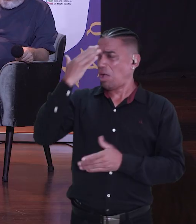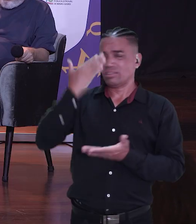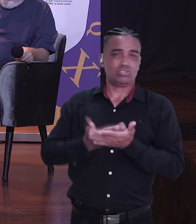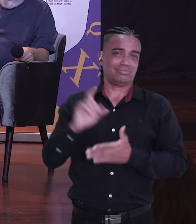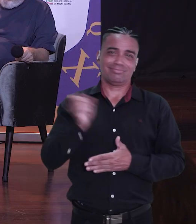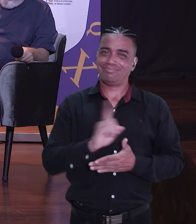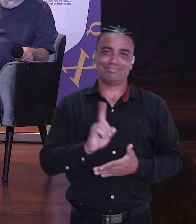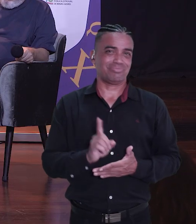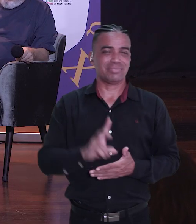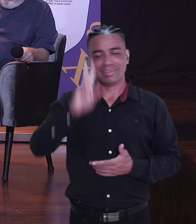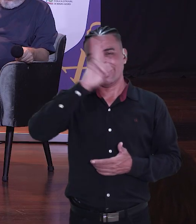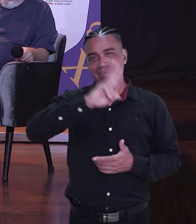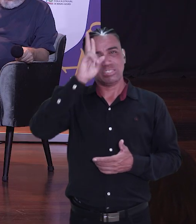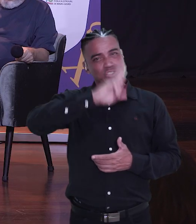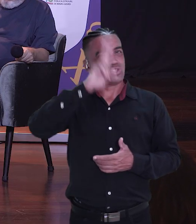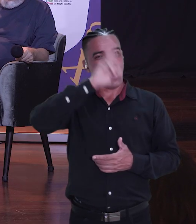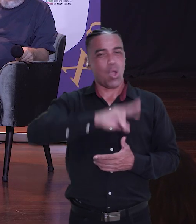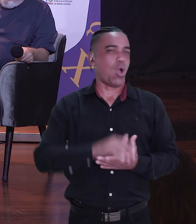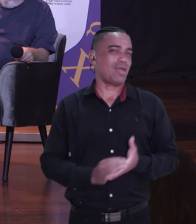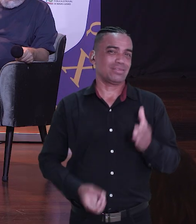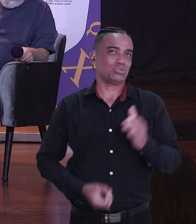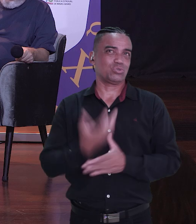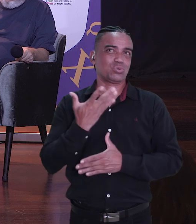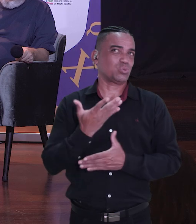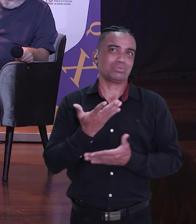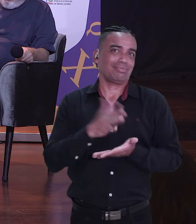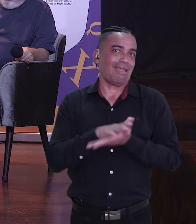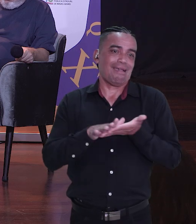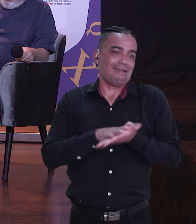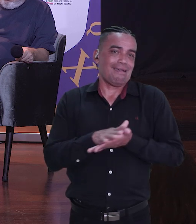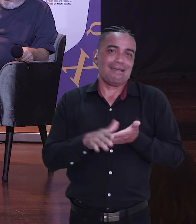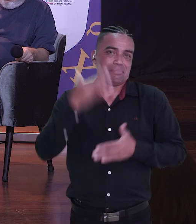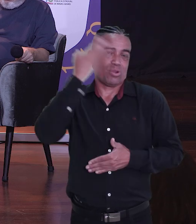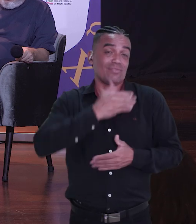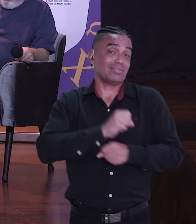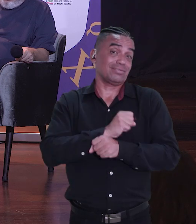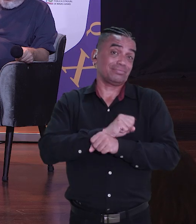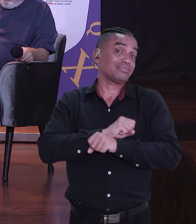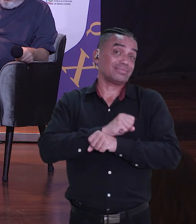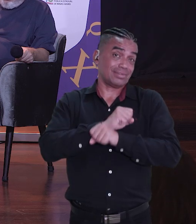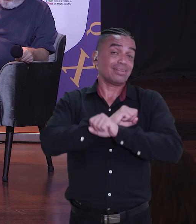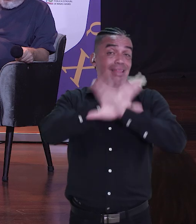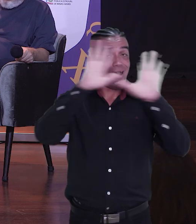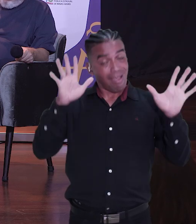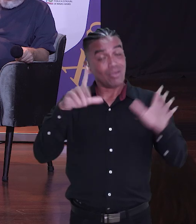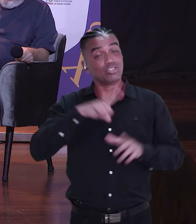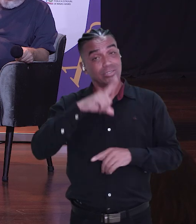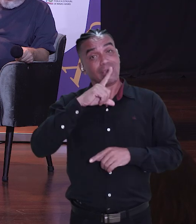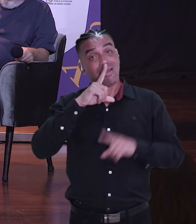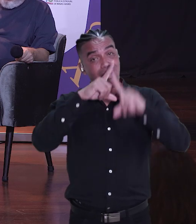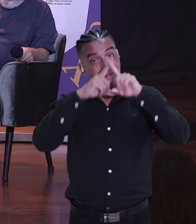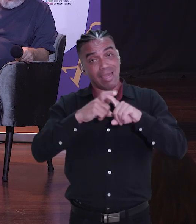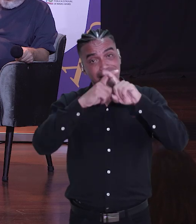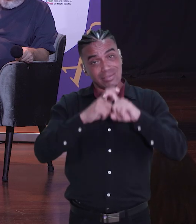acredito não. Acho que é uma daquelas histórias, né, que nascem, sabe, do nada, na verdade. É claro que estava cheio de nazistas por aqui, né? Não